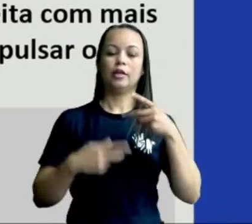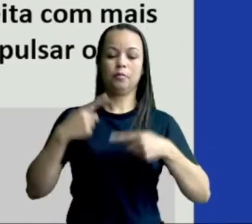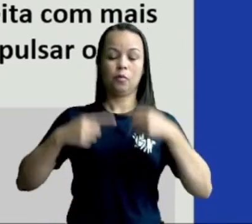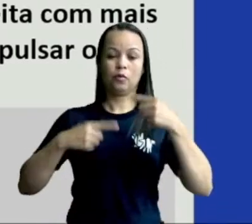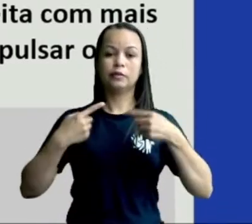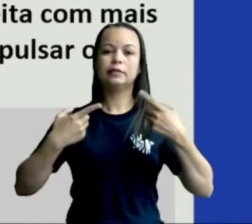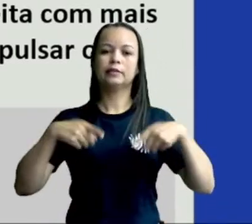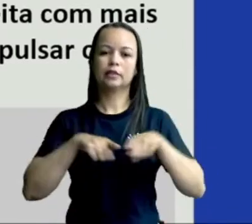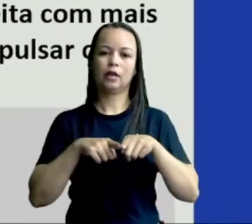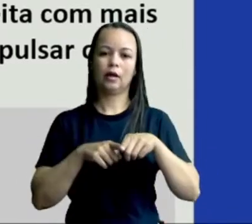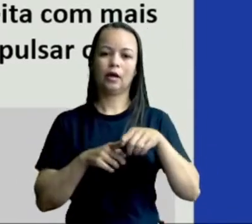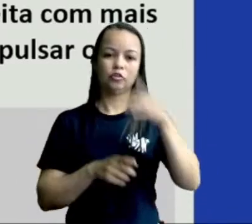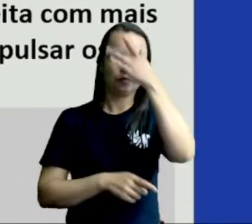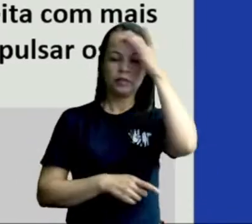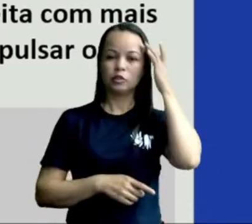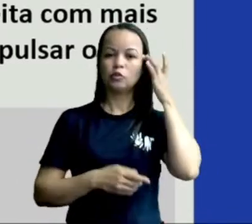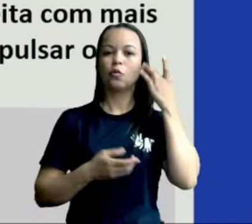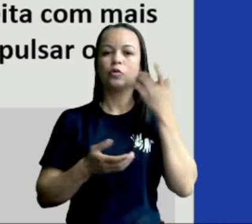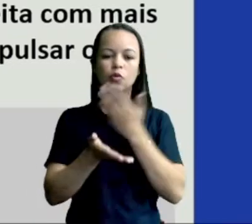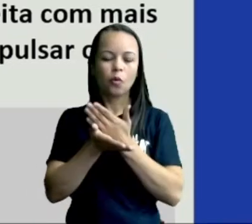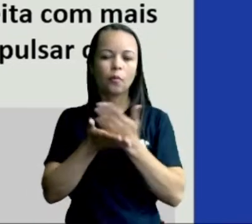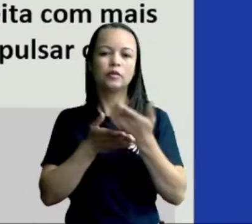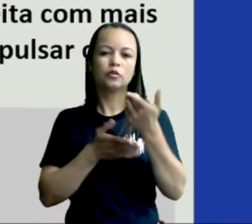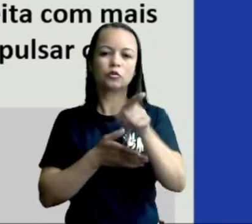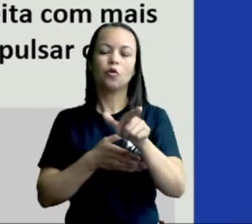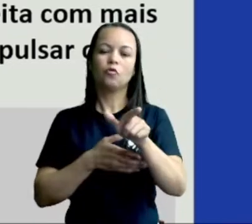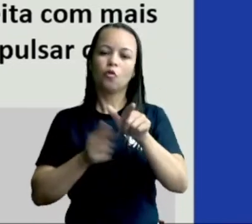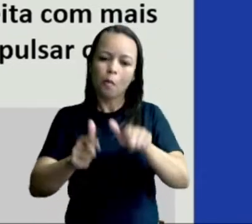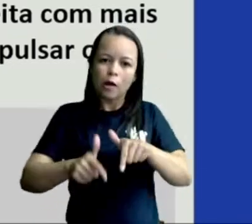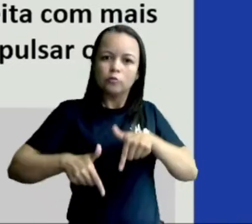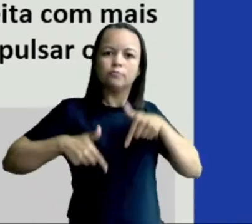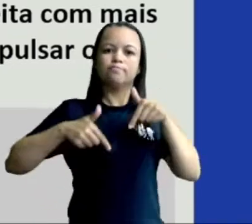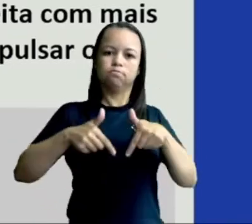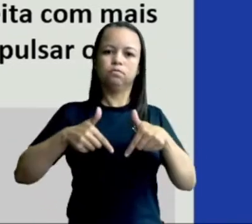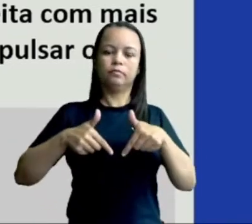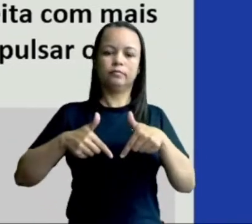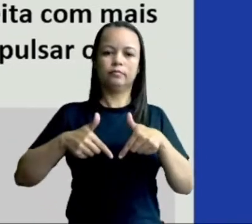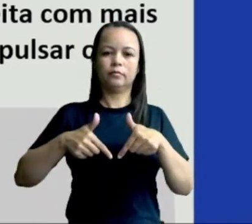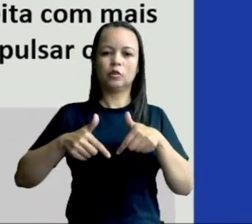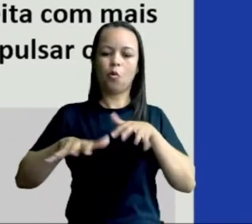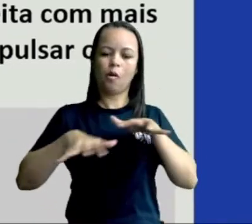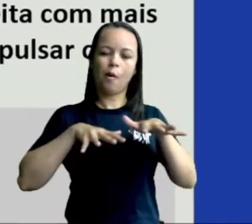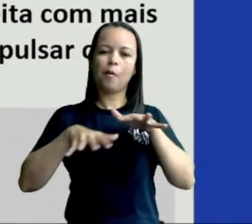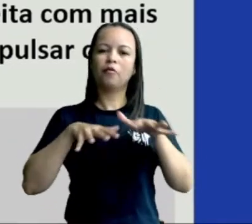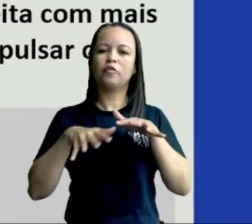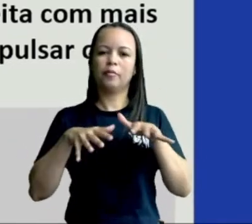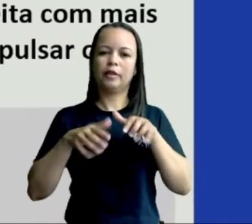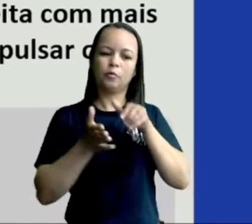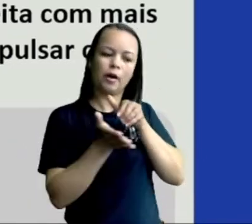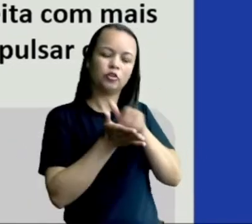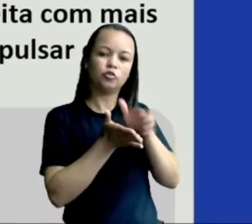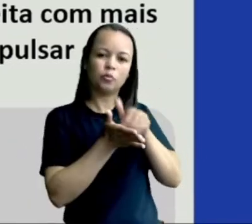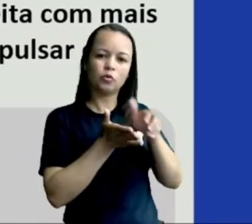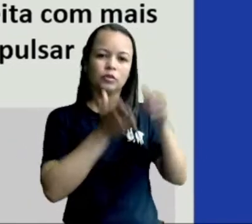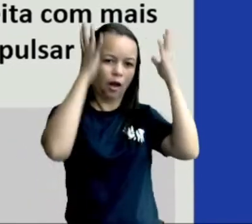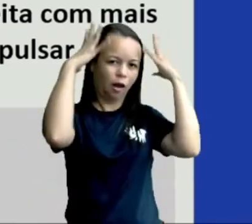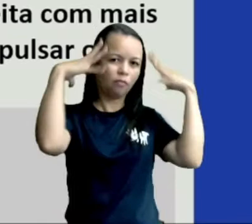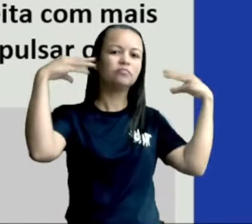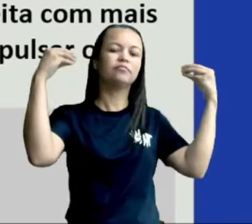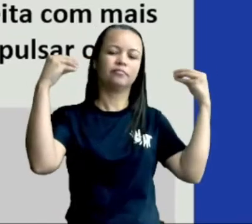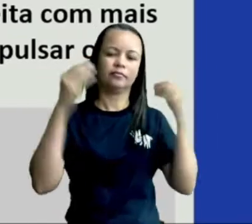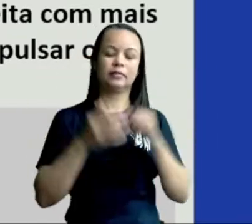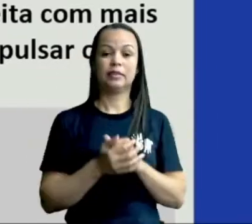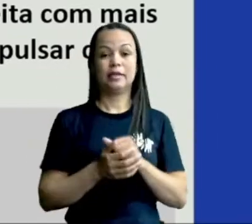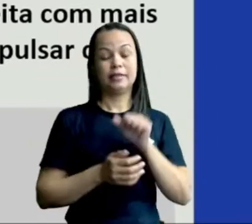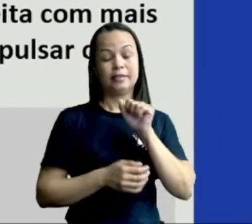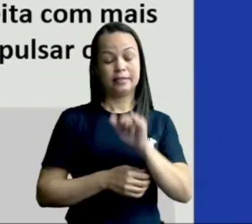gente reiniciou a desta feita com mais vigor o movimento para expulsar os holandeses. Se já tinha um movimento